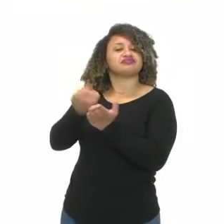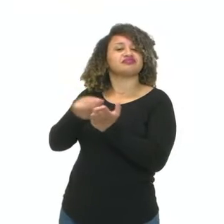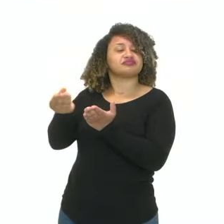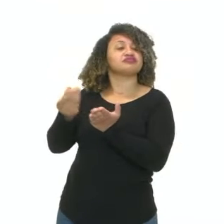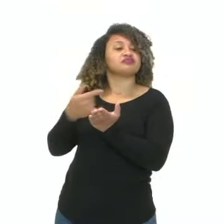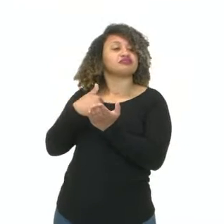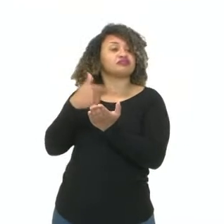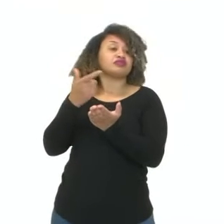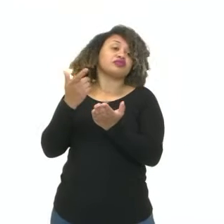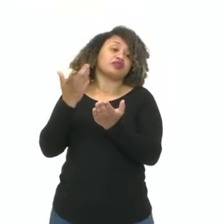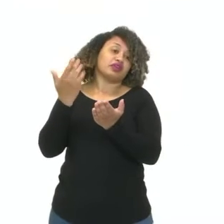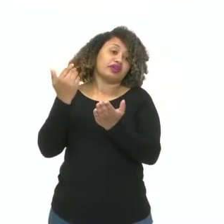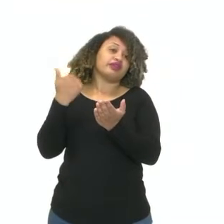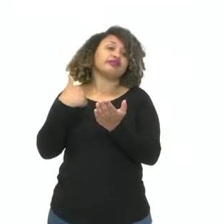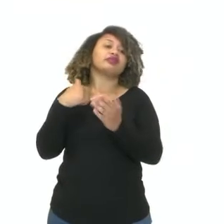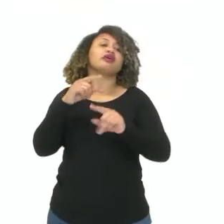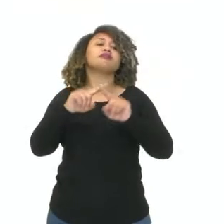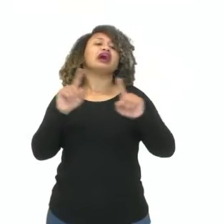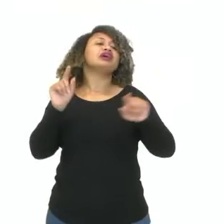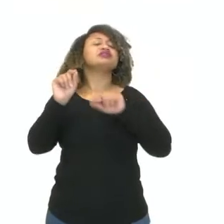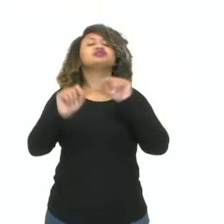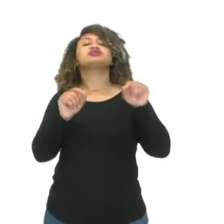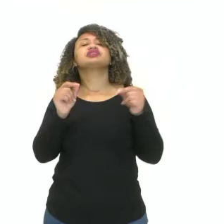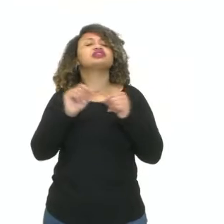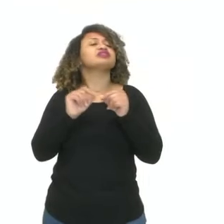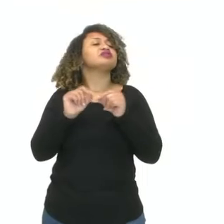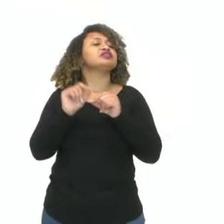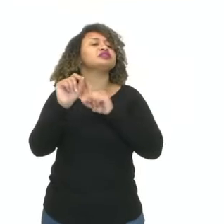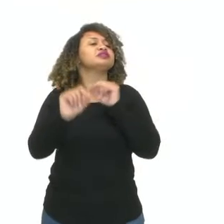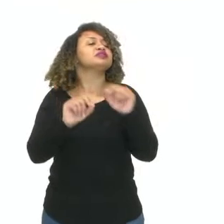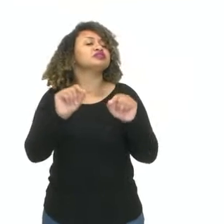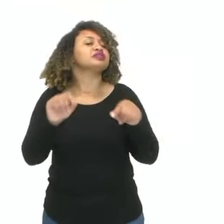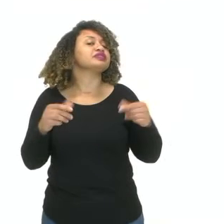para a linguagem. Mas o que será que ele está fazendo?